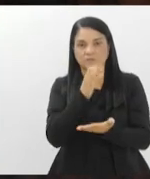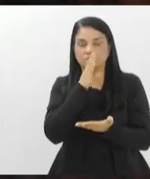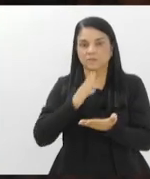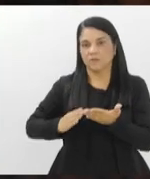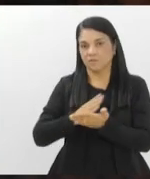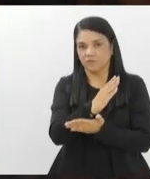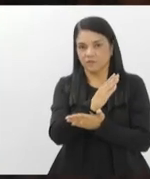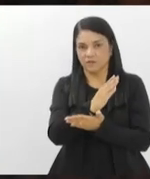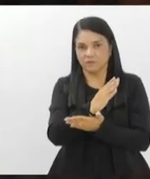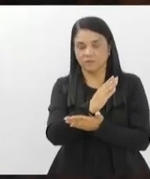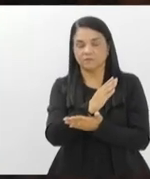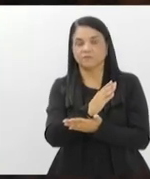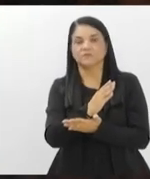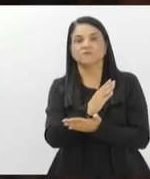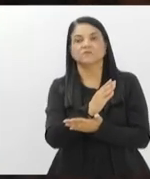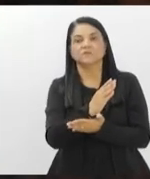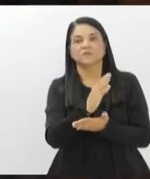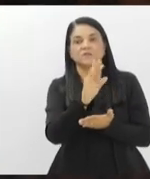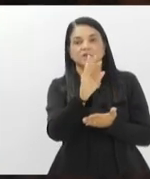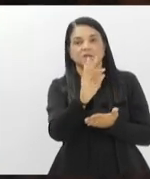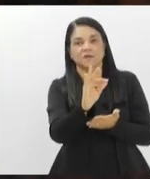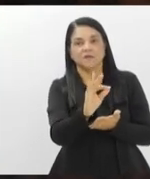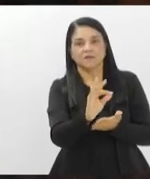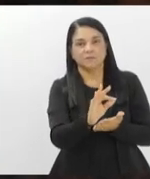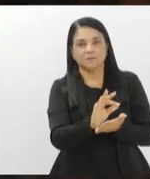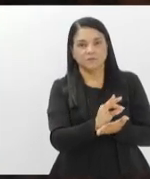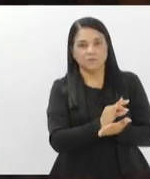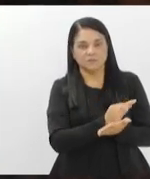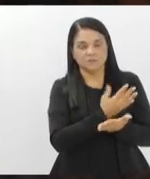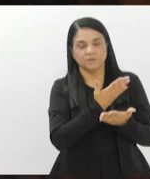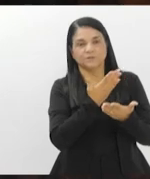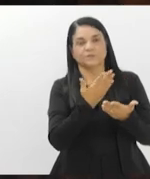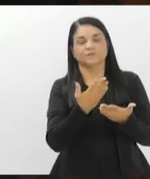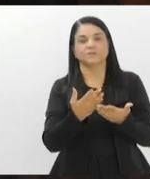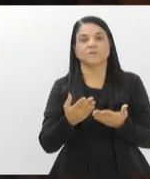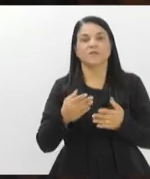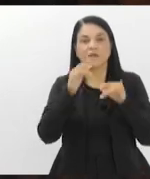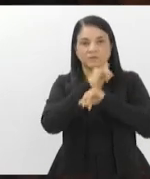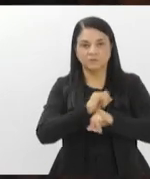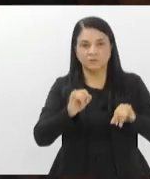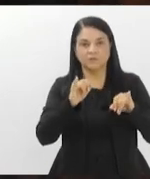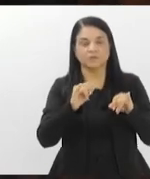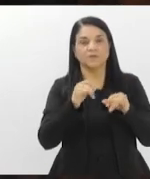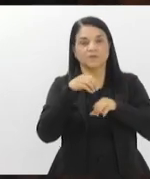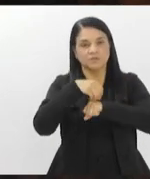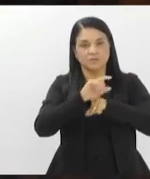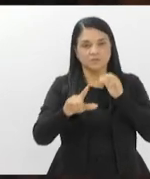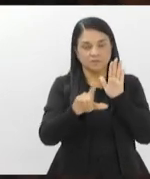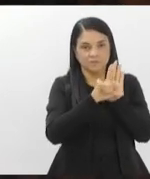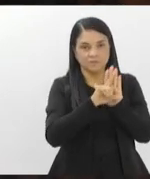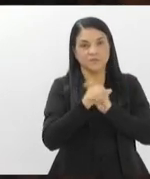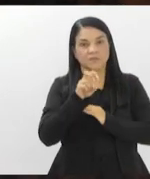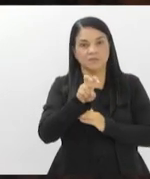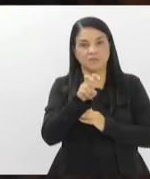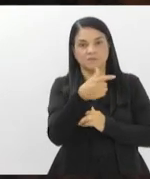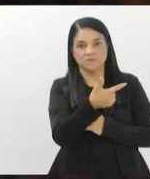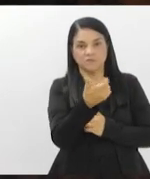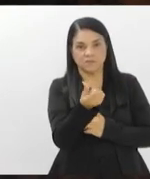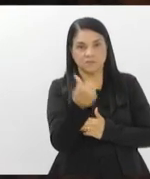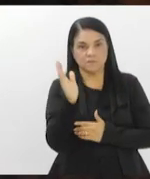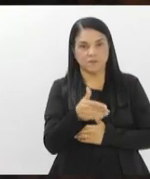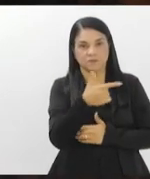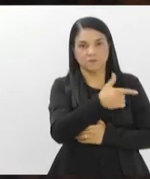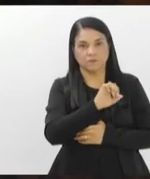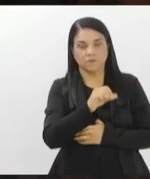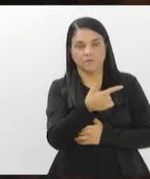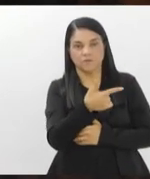permaneçam como estão, aprovado, vai à promulgação. Anuncio, indicação legislativa número 526 de